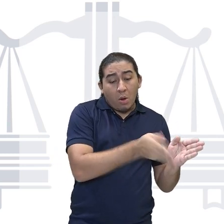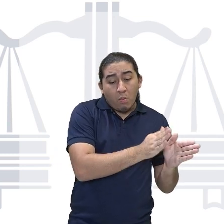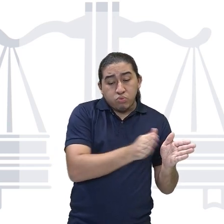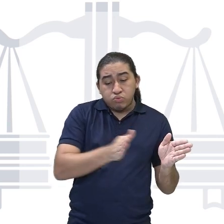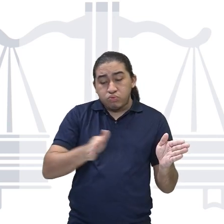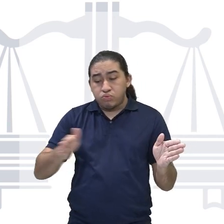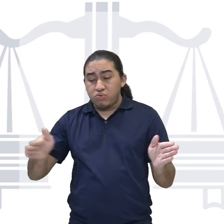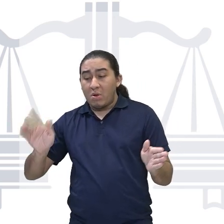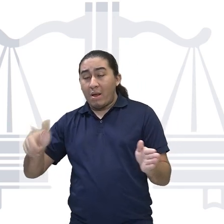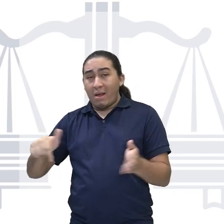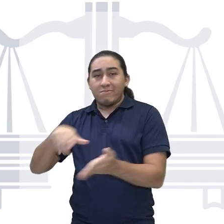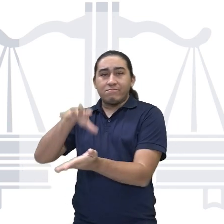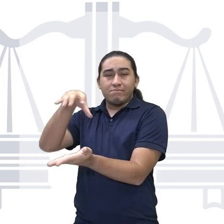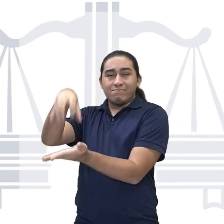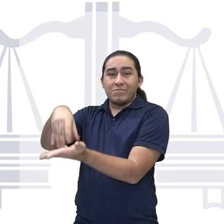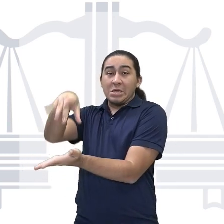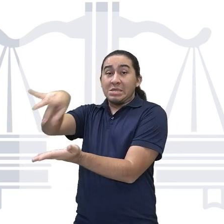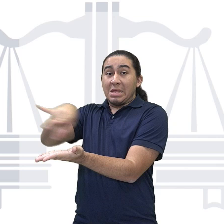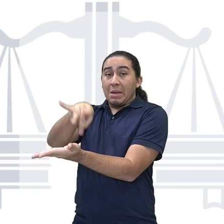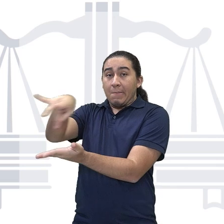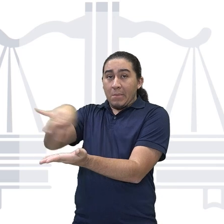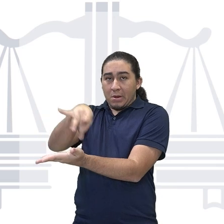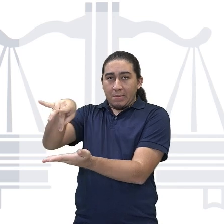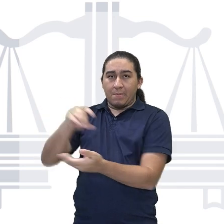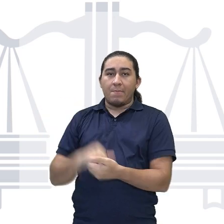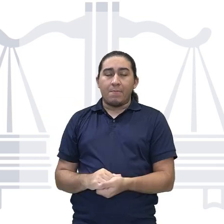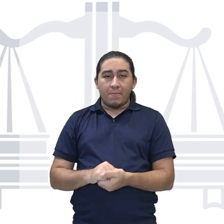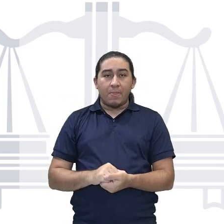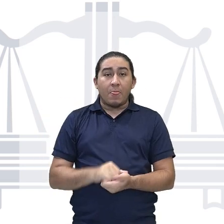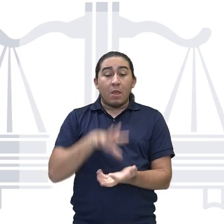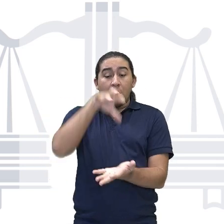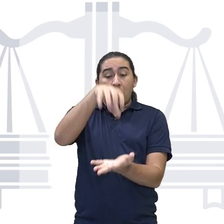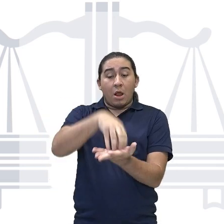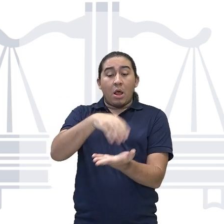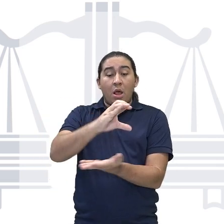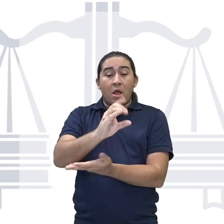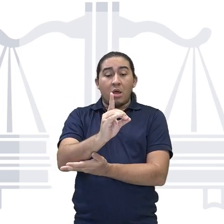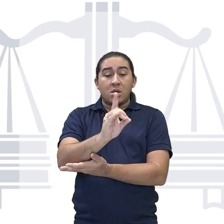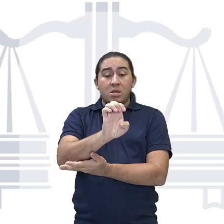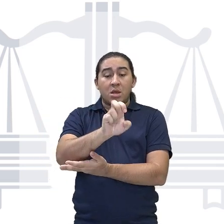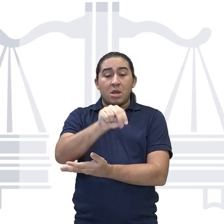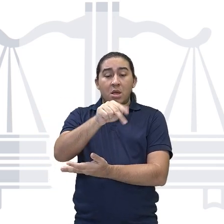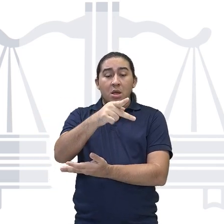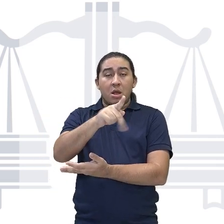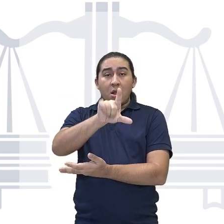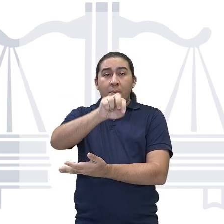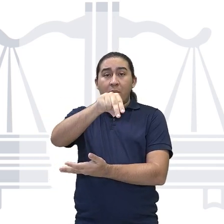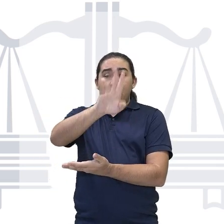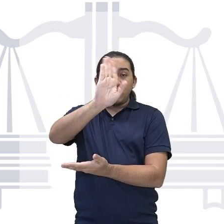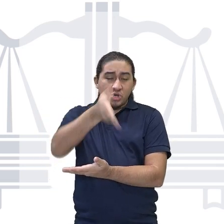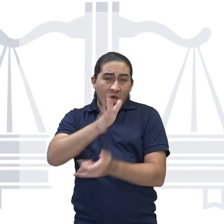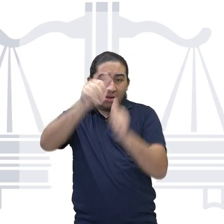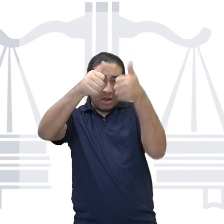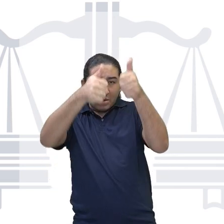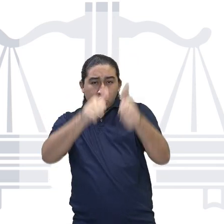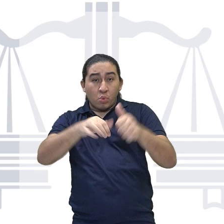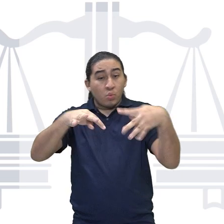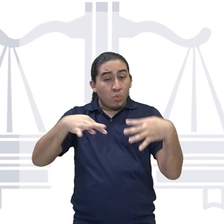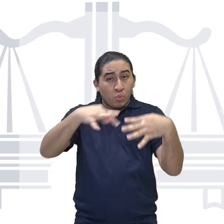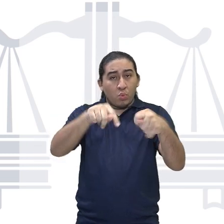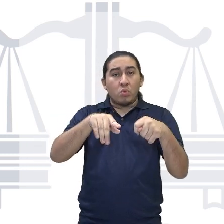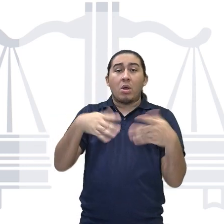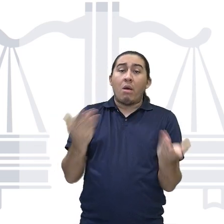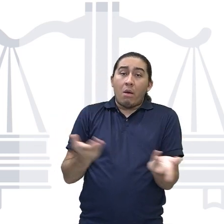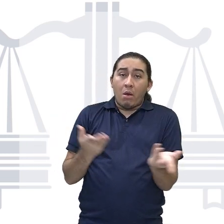momento, a solicitação, depois que a DEPLAN faz todo esse planejamento, volta a se verificar aqui na